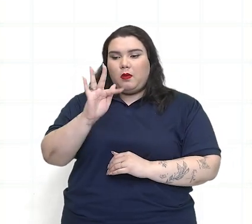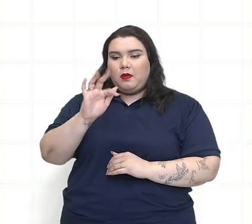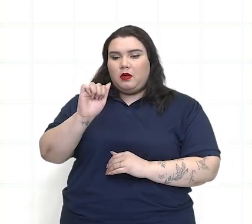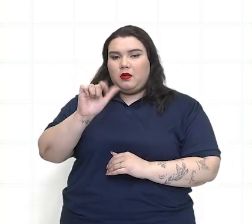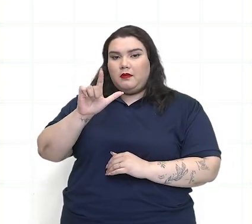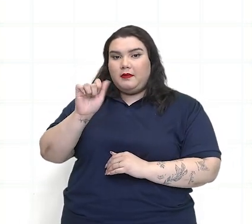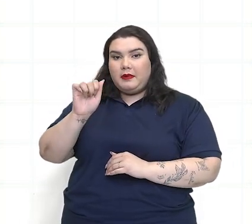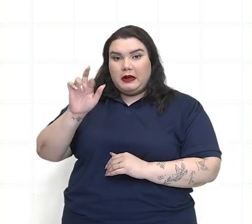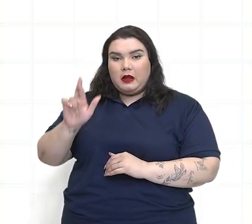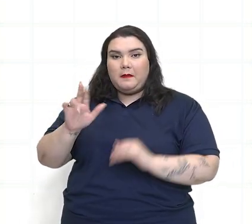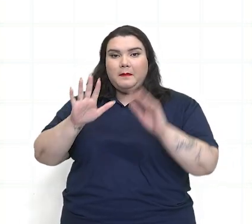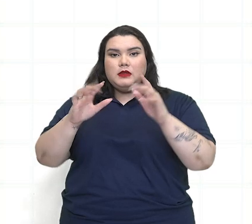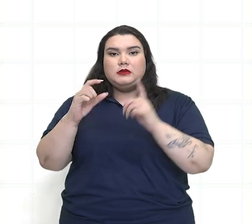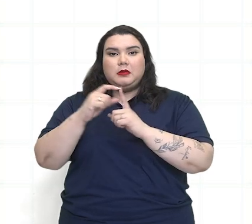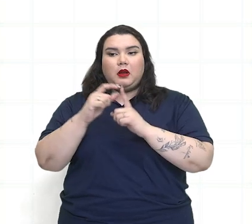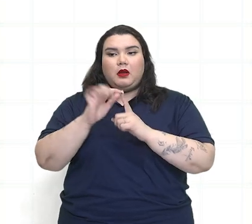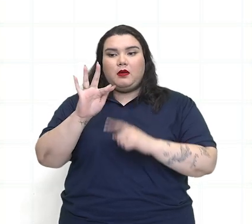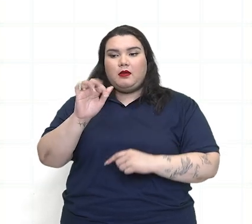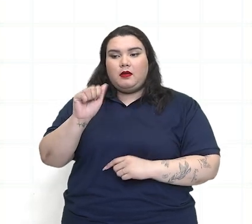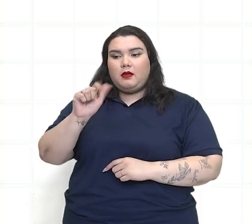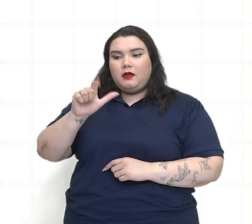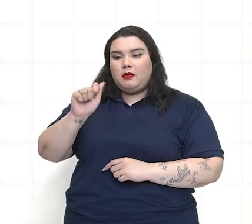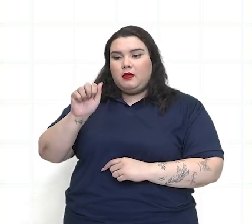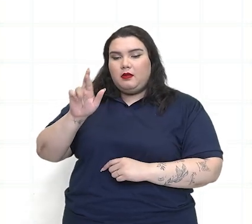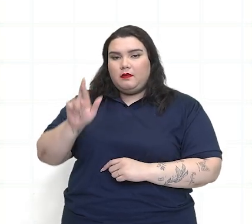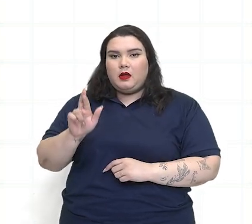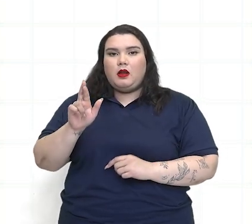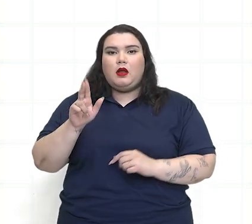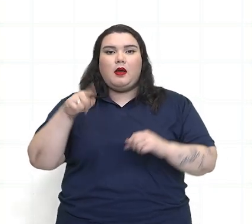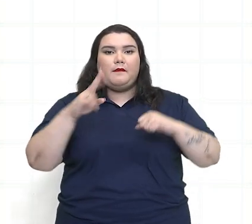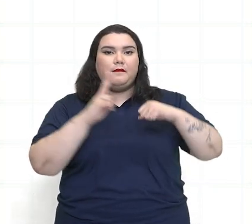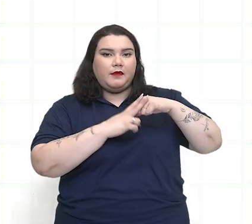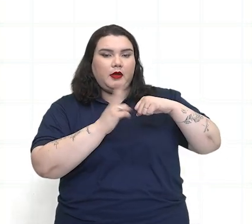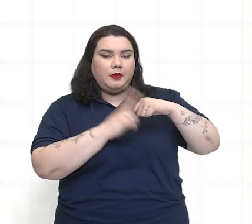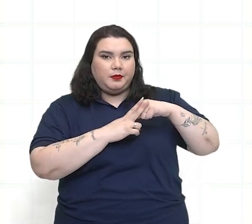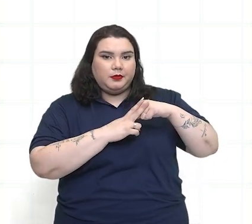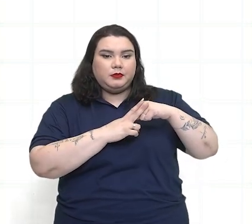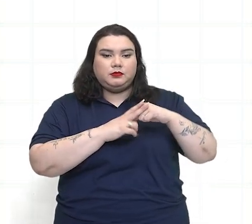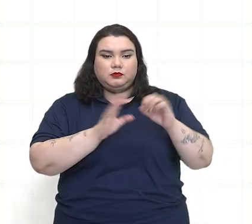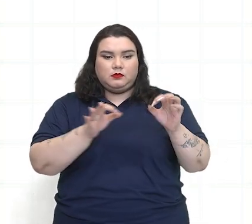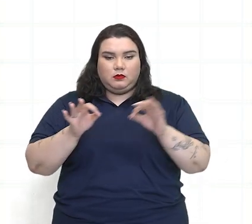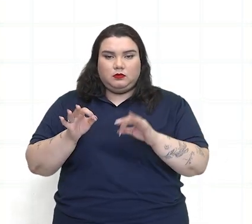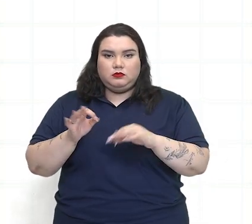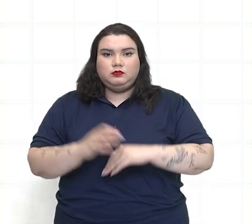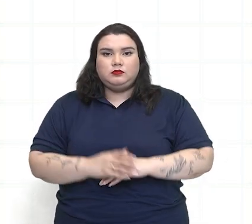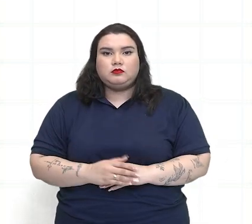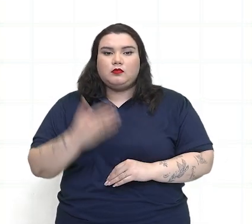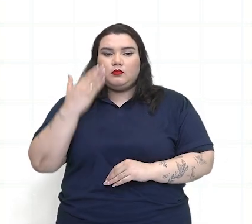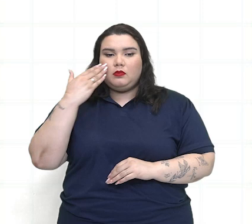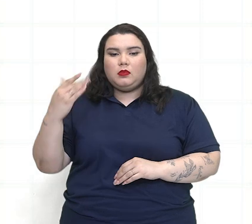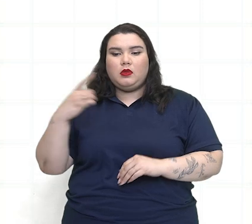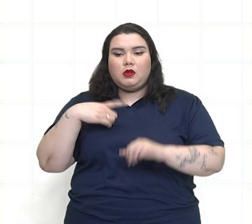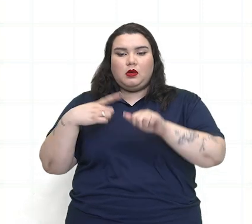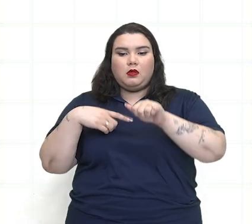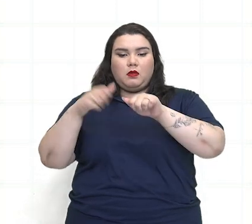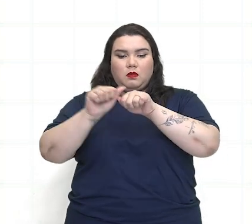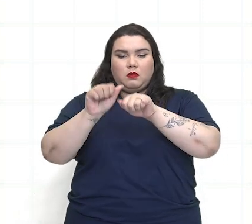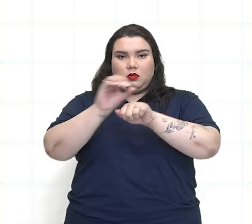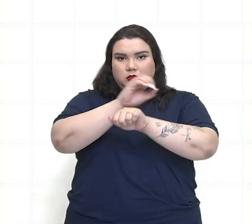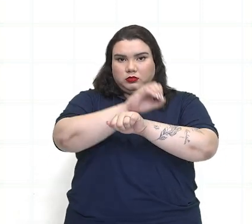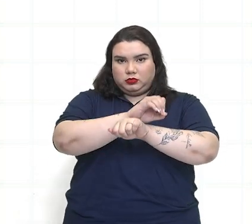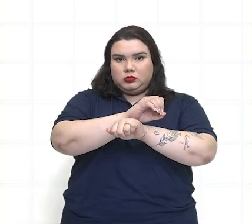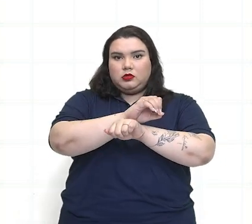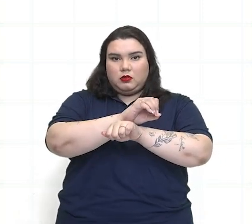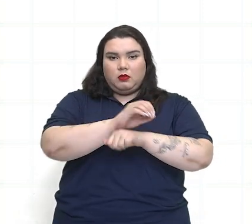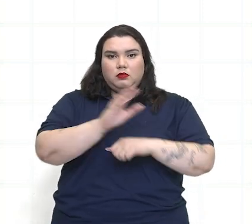é verbo, certo? O falar pertence ao homem. Muito bem. Aqui eu tenho um anteposto, a